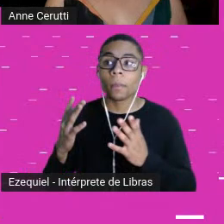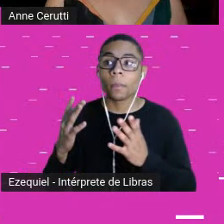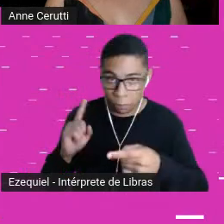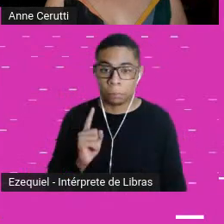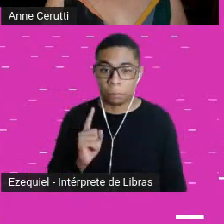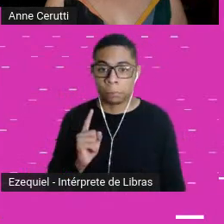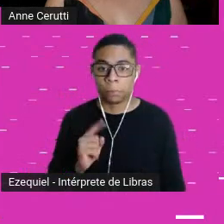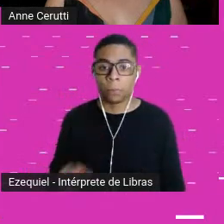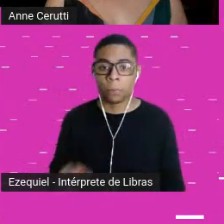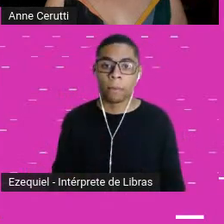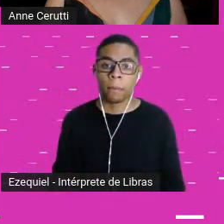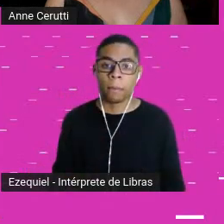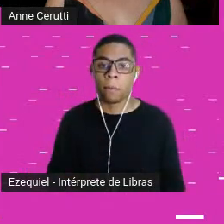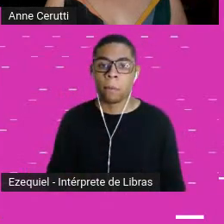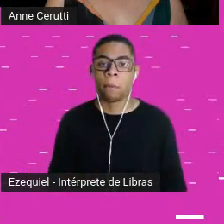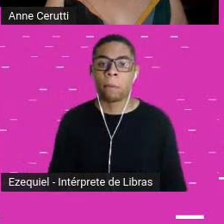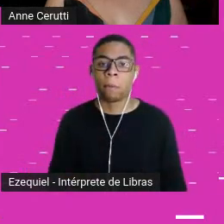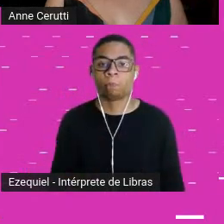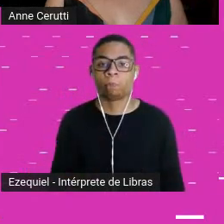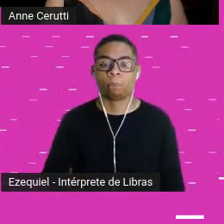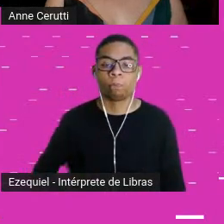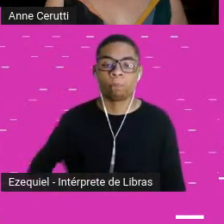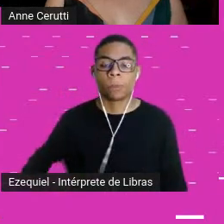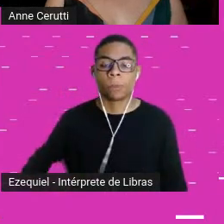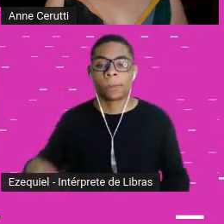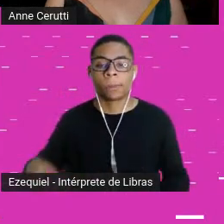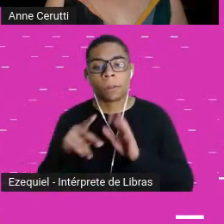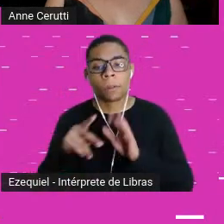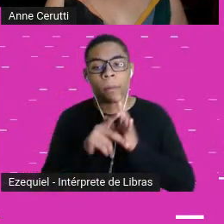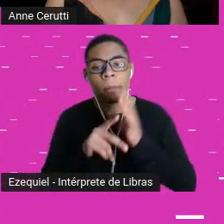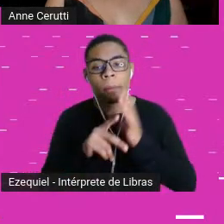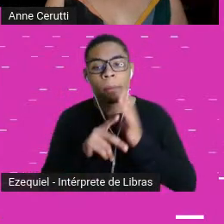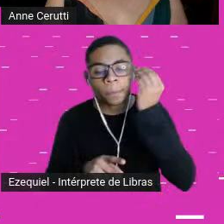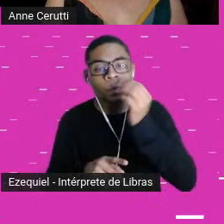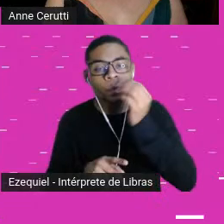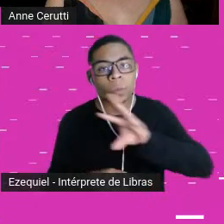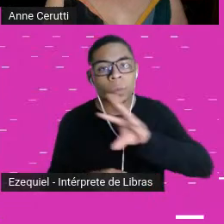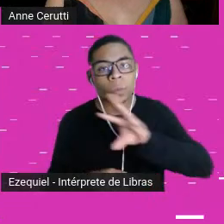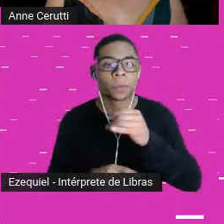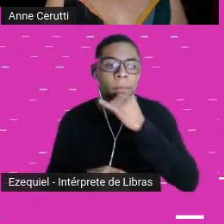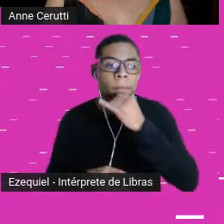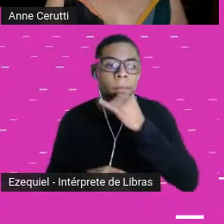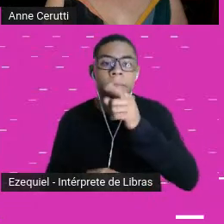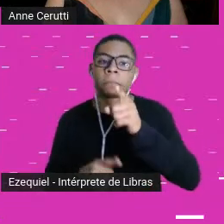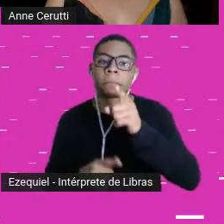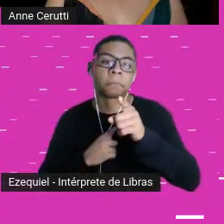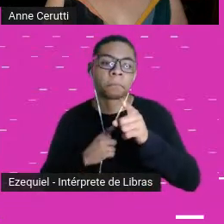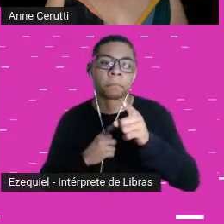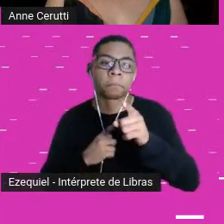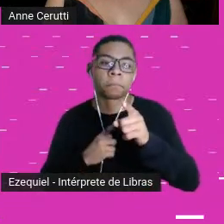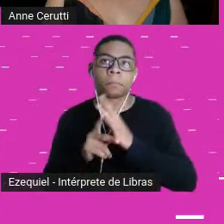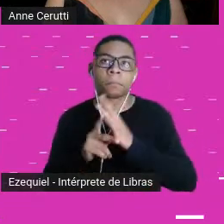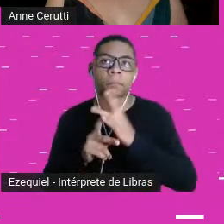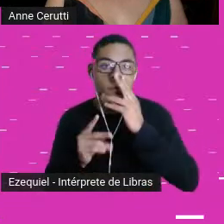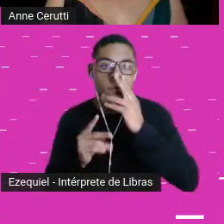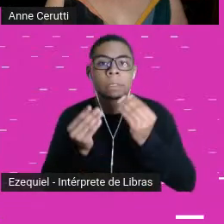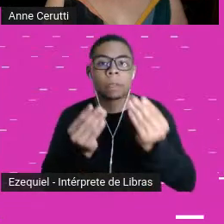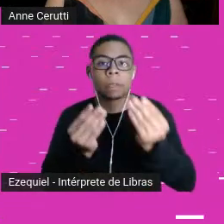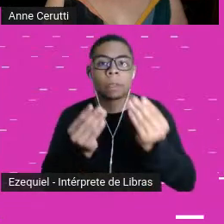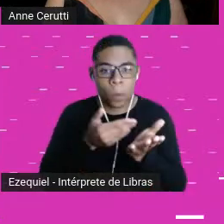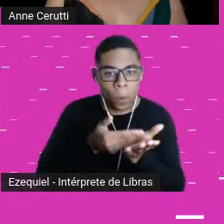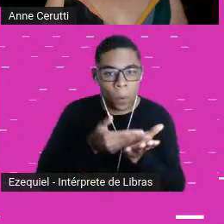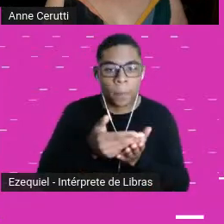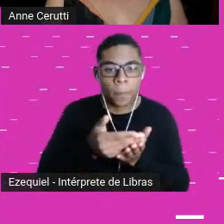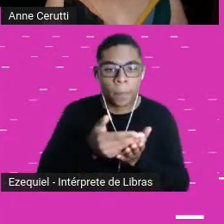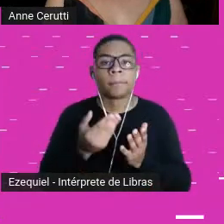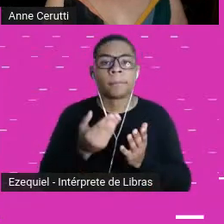Dessa experiência, né? Quer dizer, você tem ali você coloca no começo, né, essa vivência que é tão transformadora e